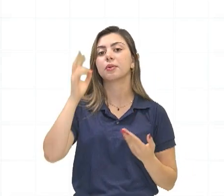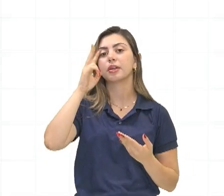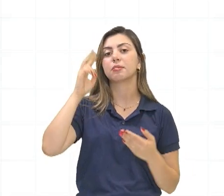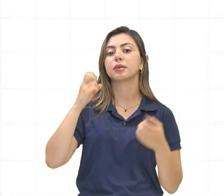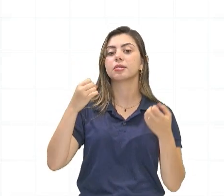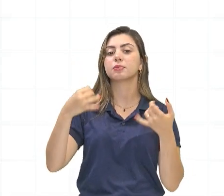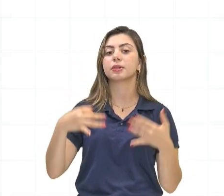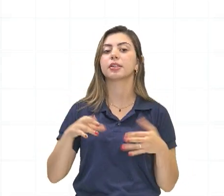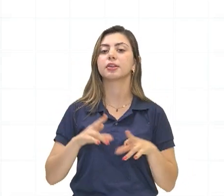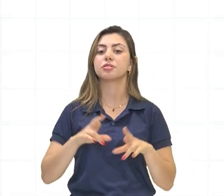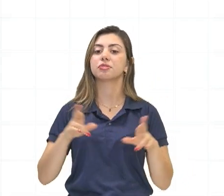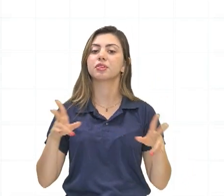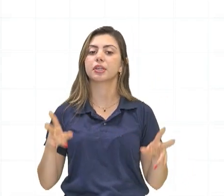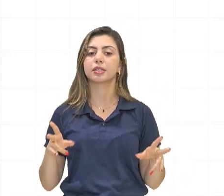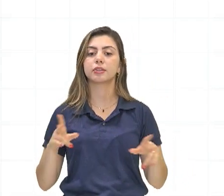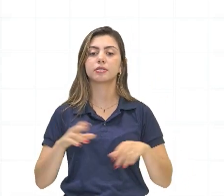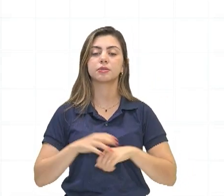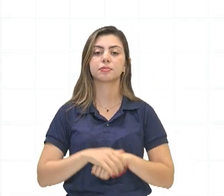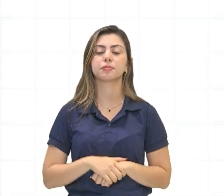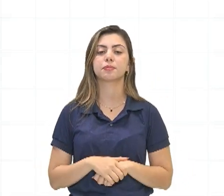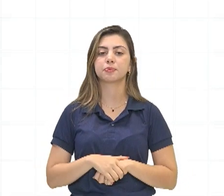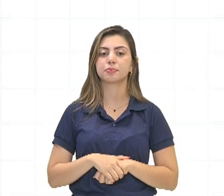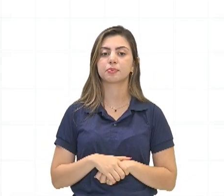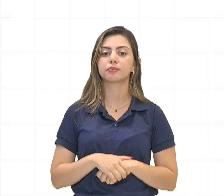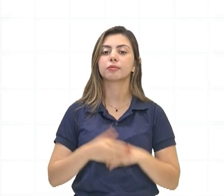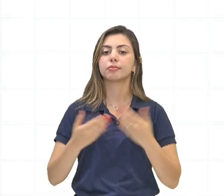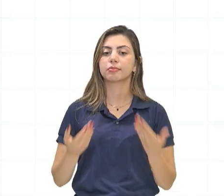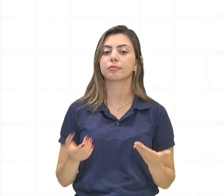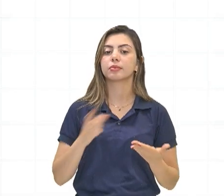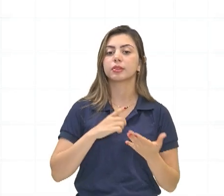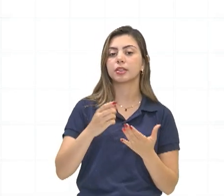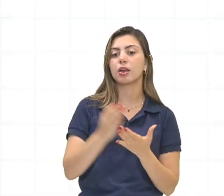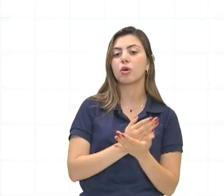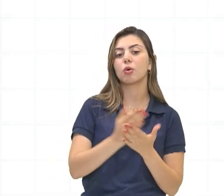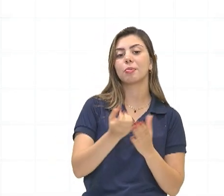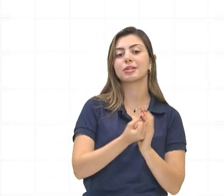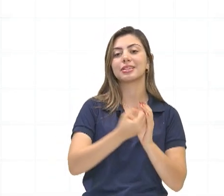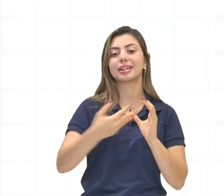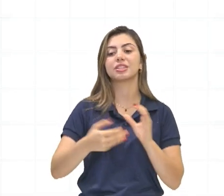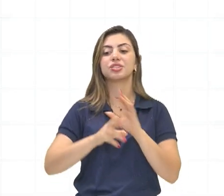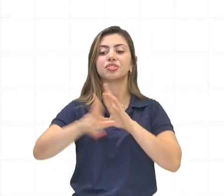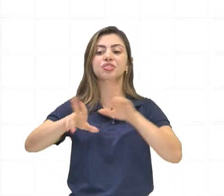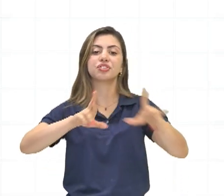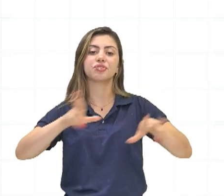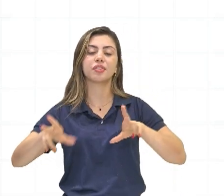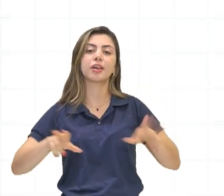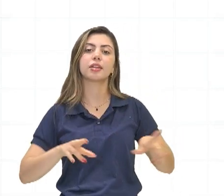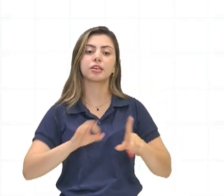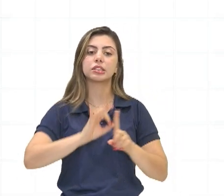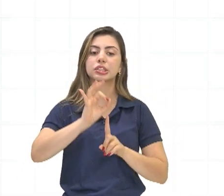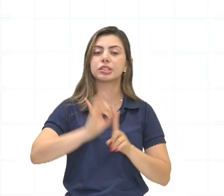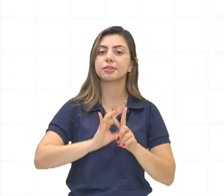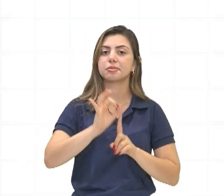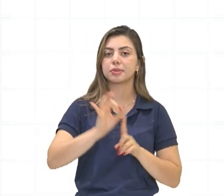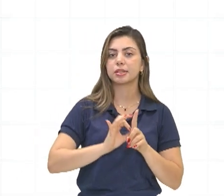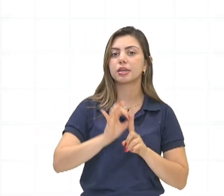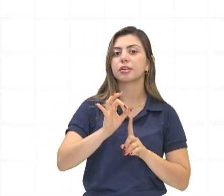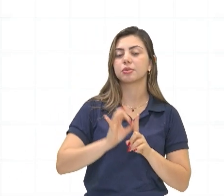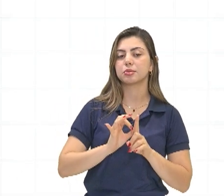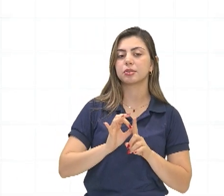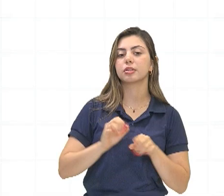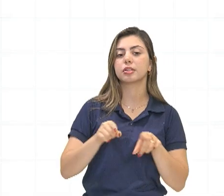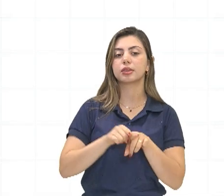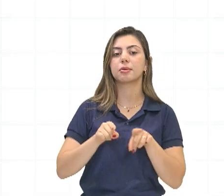zona climática, tá? E possui características distintas de temperaturas